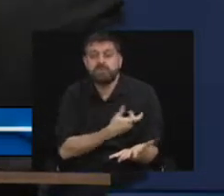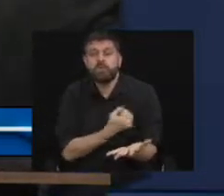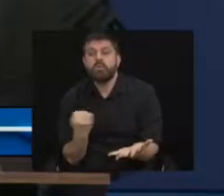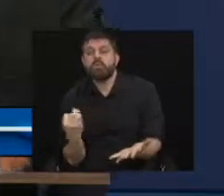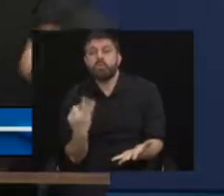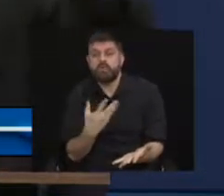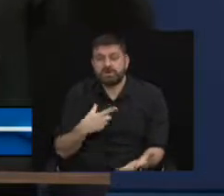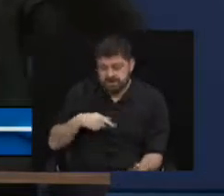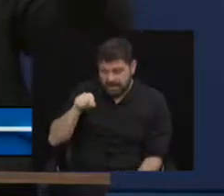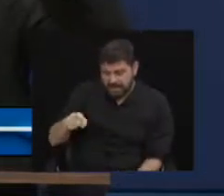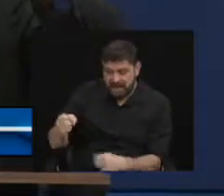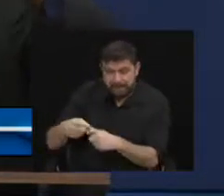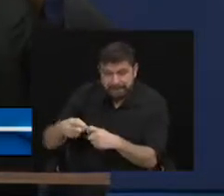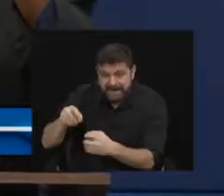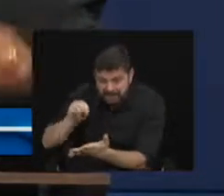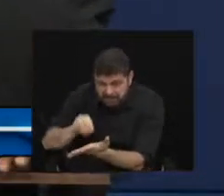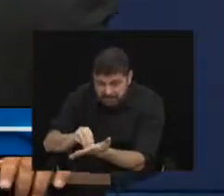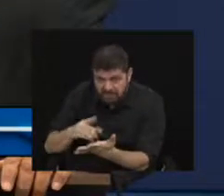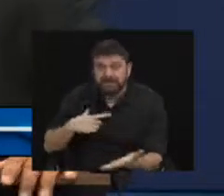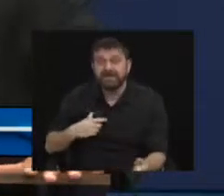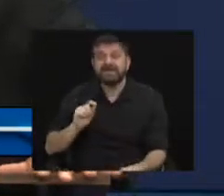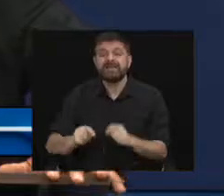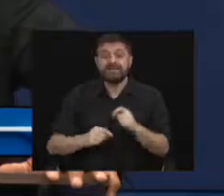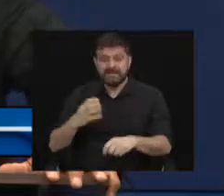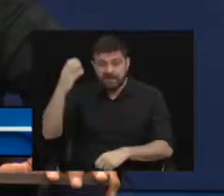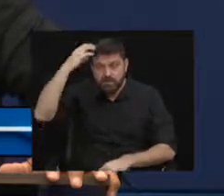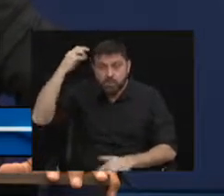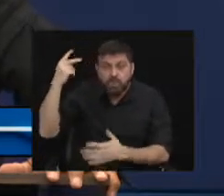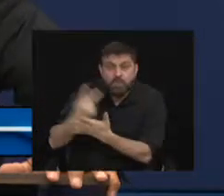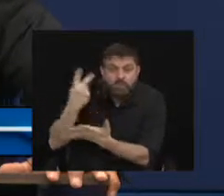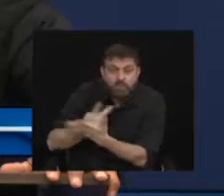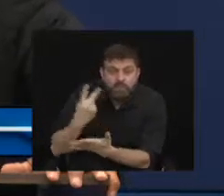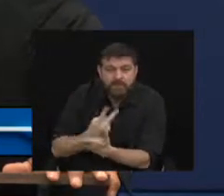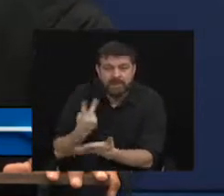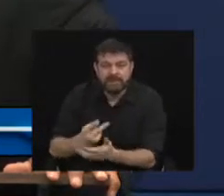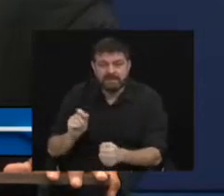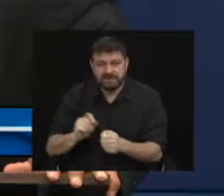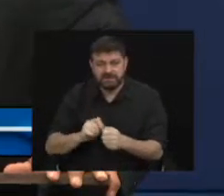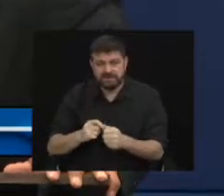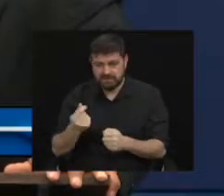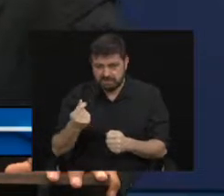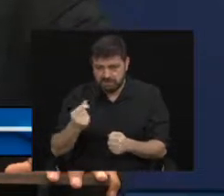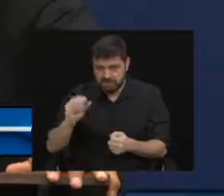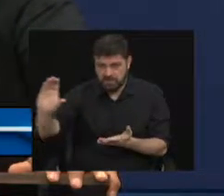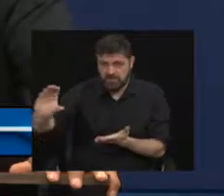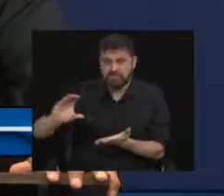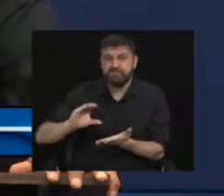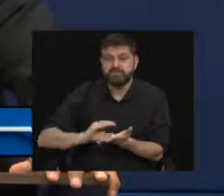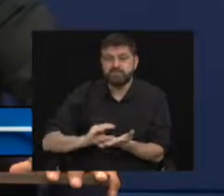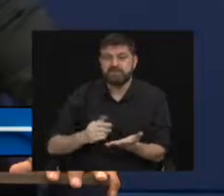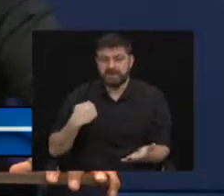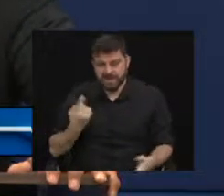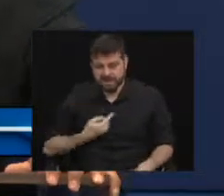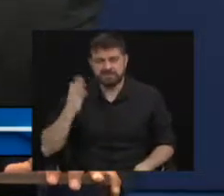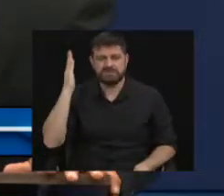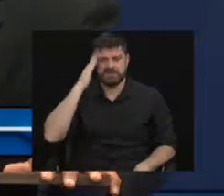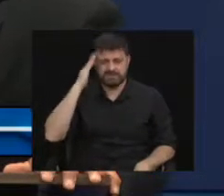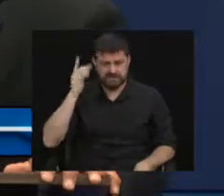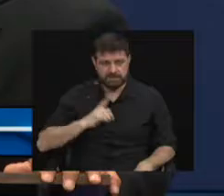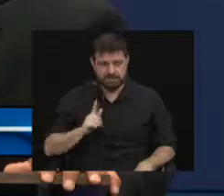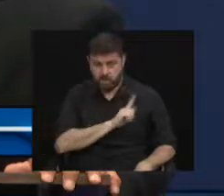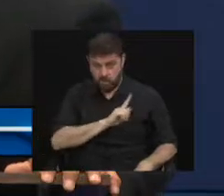o caixa do Brasil e roubaram o Brasil. E, no fim de tudo, quem paga é o nosso povo. E na cidade de